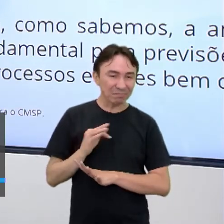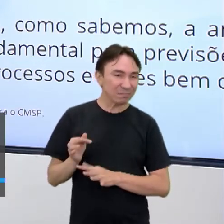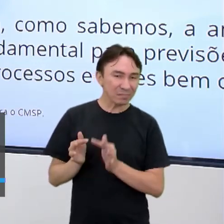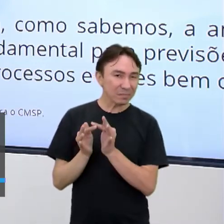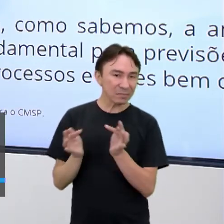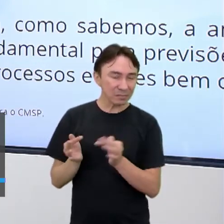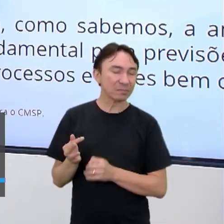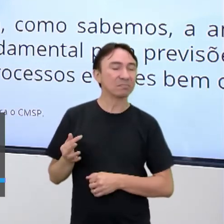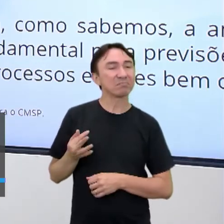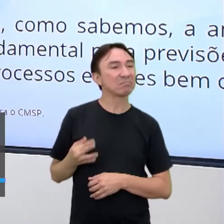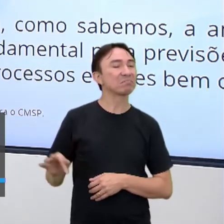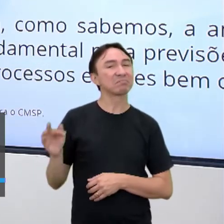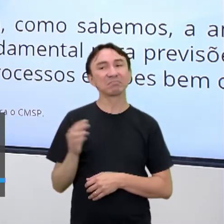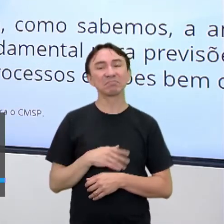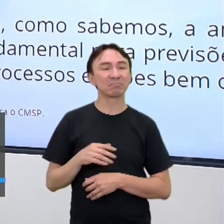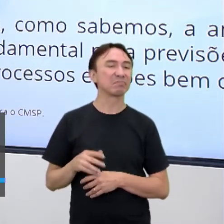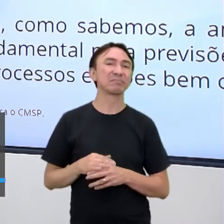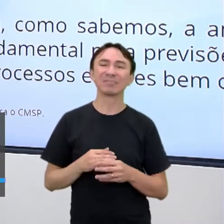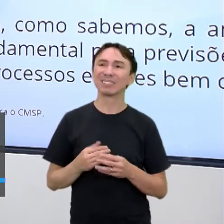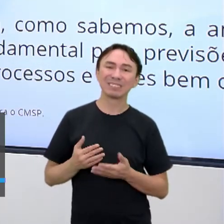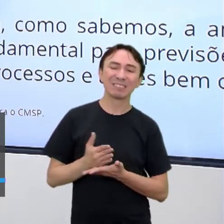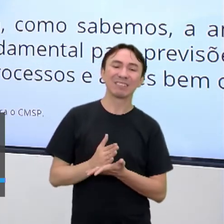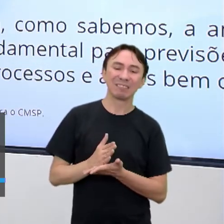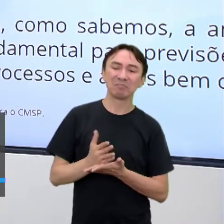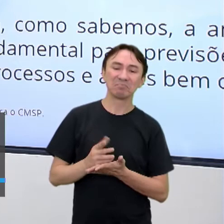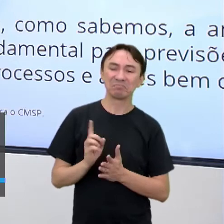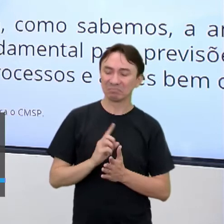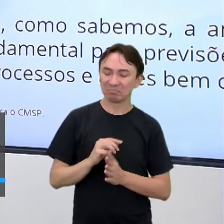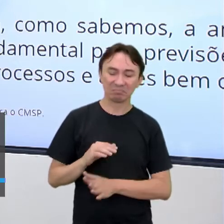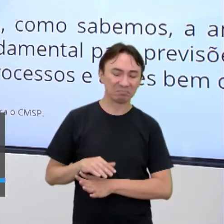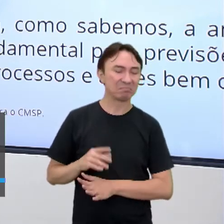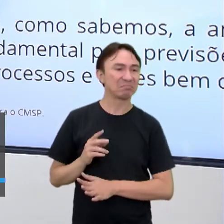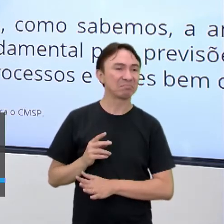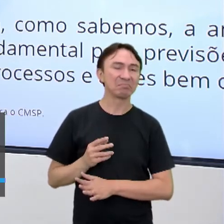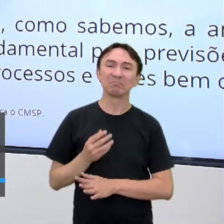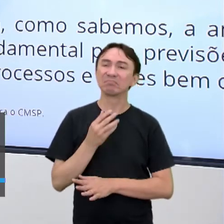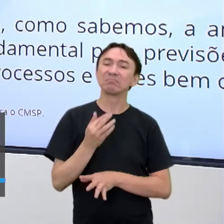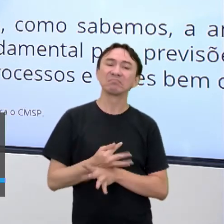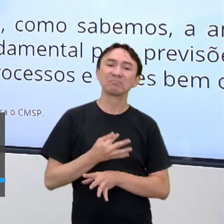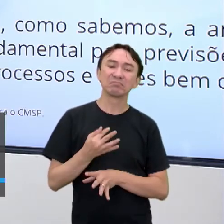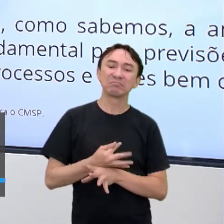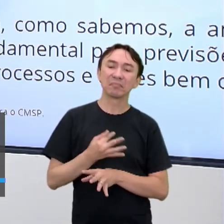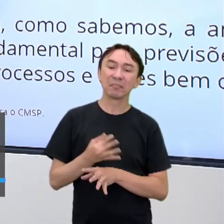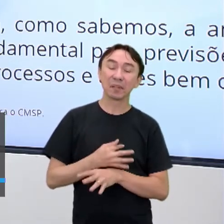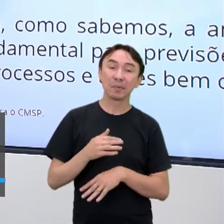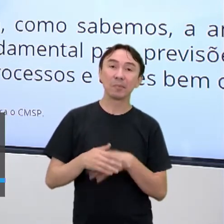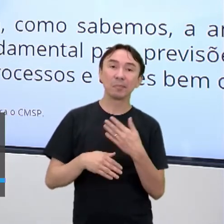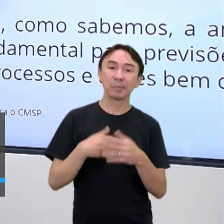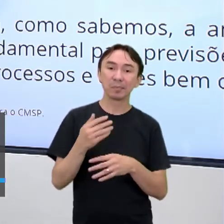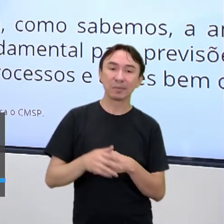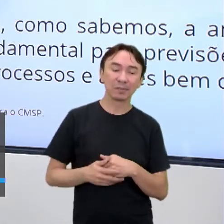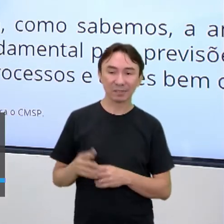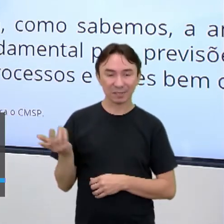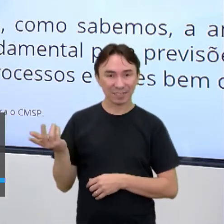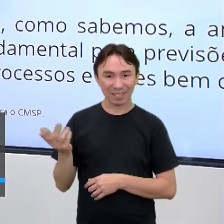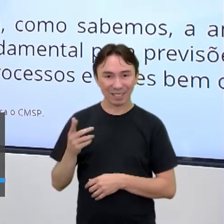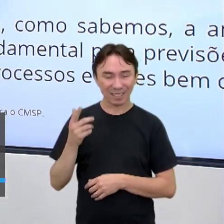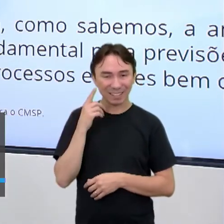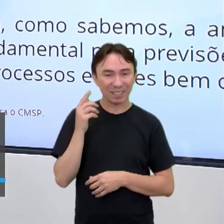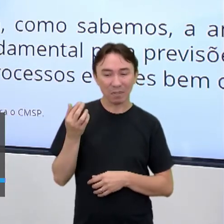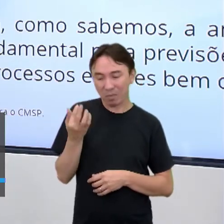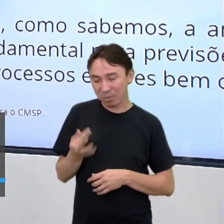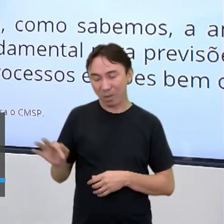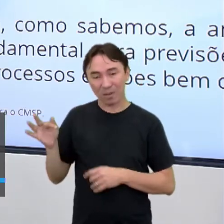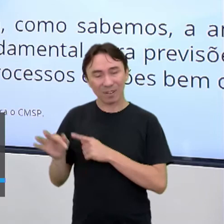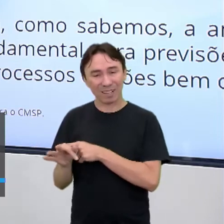fazer tudo normalmente? Tá ótimo, beleza. Só que chega um momento que acontece? Aquela dor se torna crônica. E